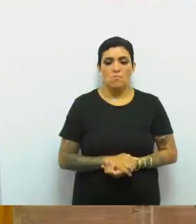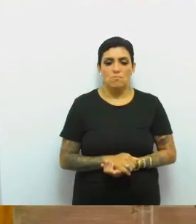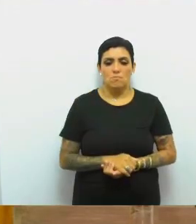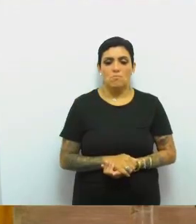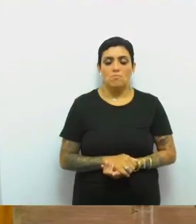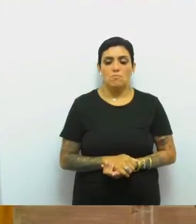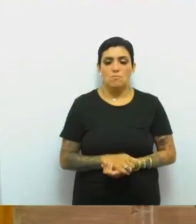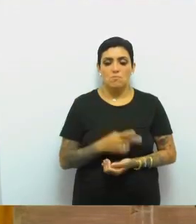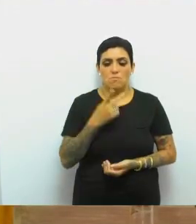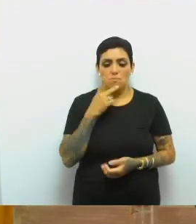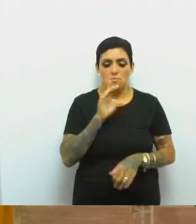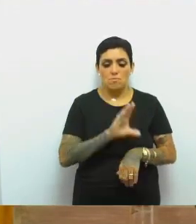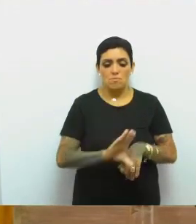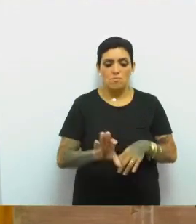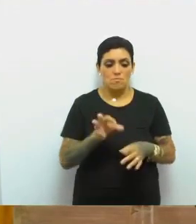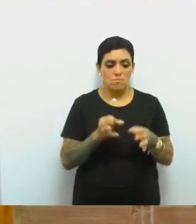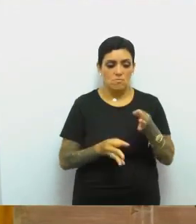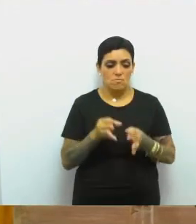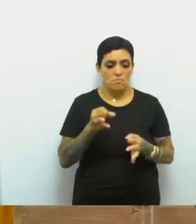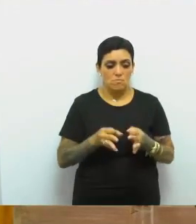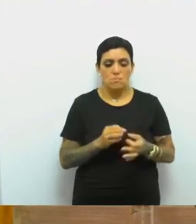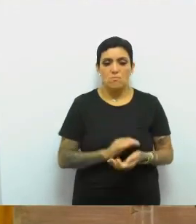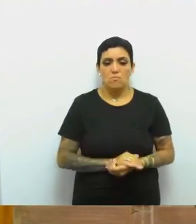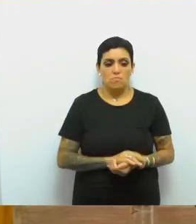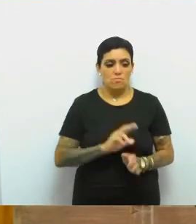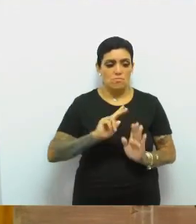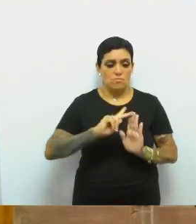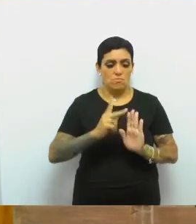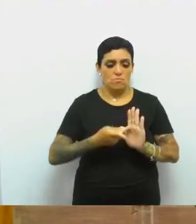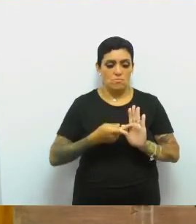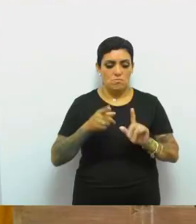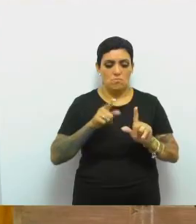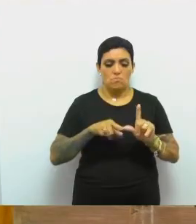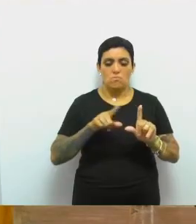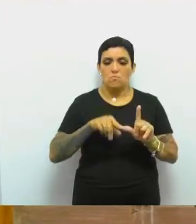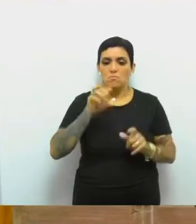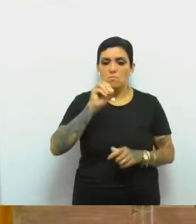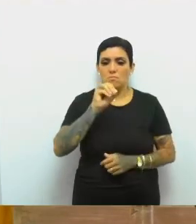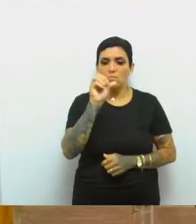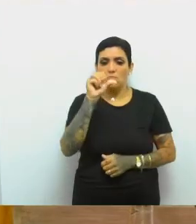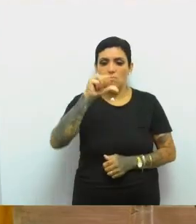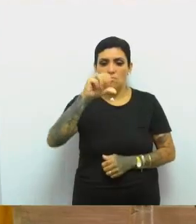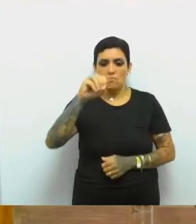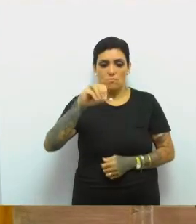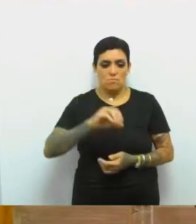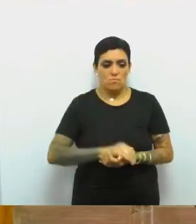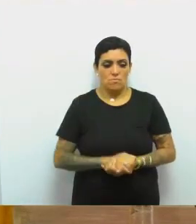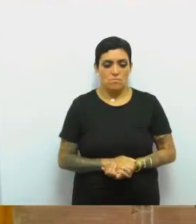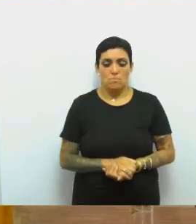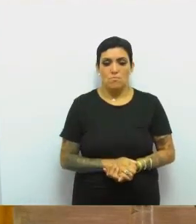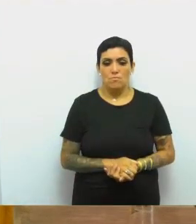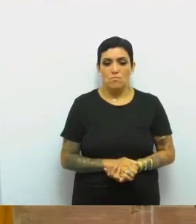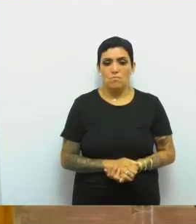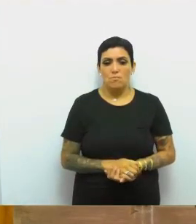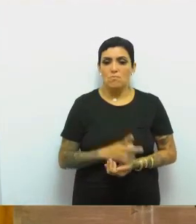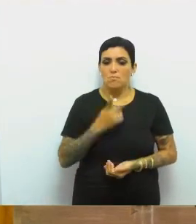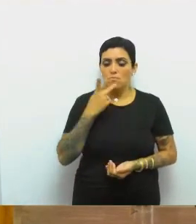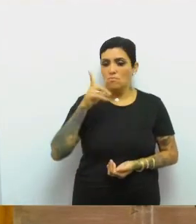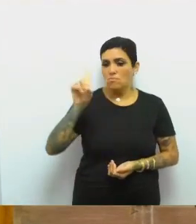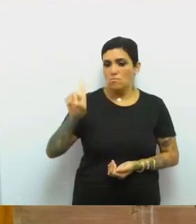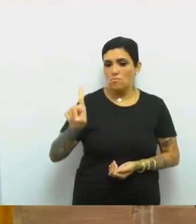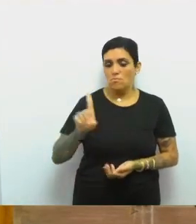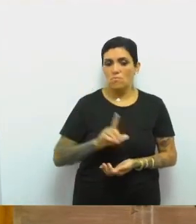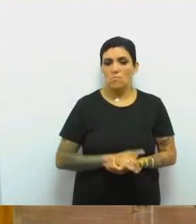Comissão de Justiça, opinando pela aprovação do projeto Decreto Legislativo 090, de autoria do vereador Edinho Rodrigues, que dispõe sobre a